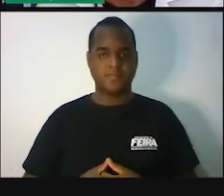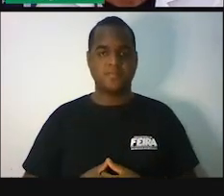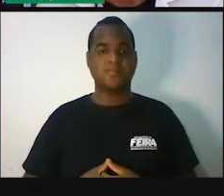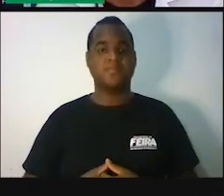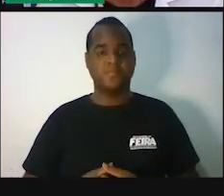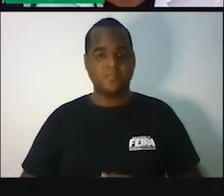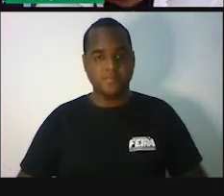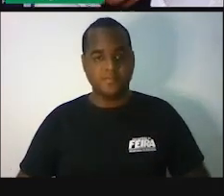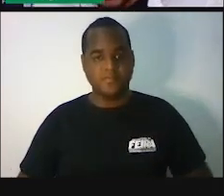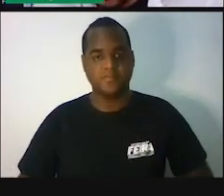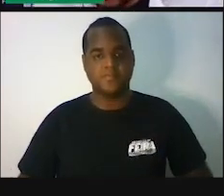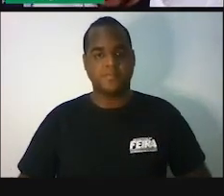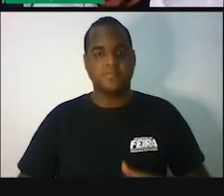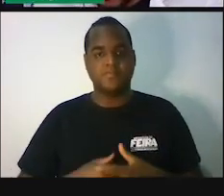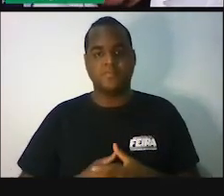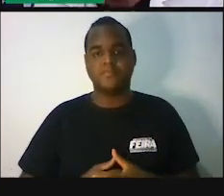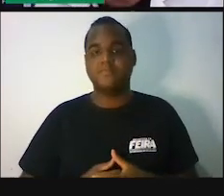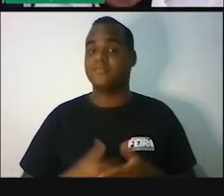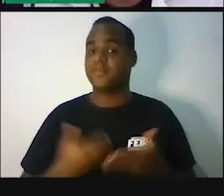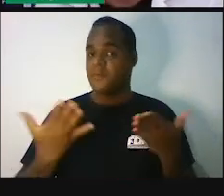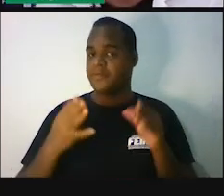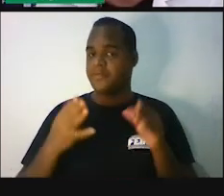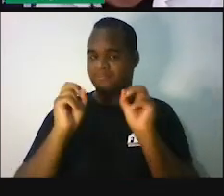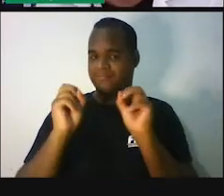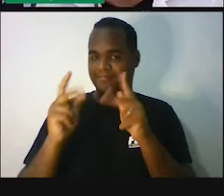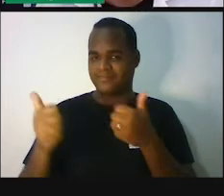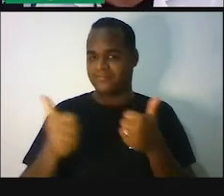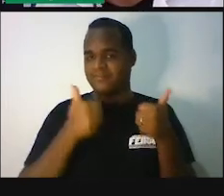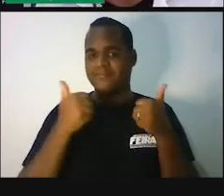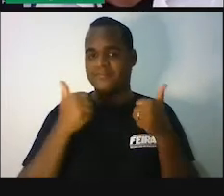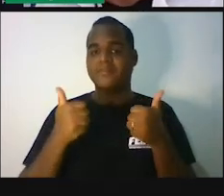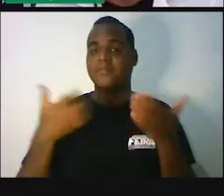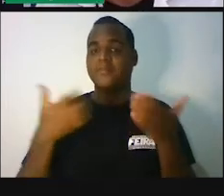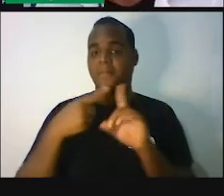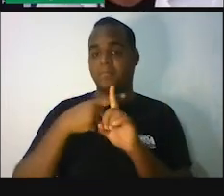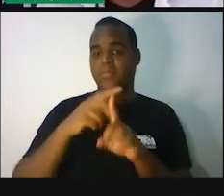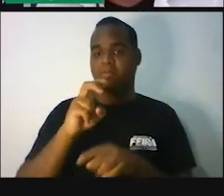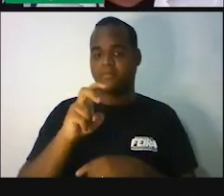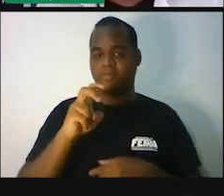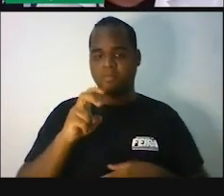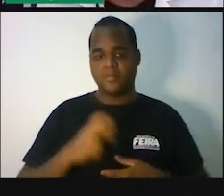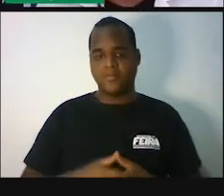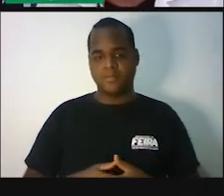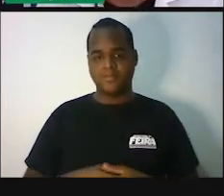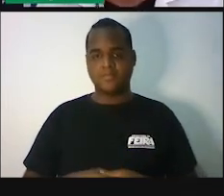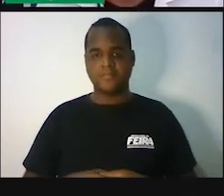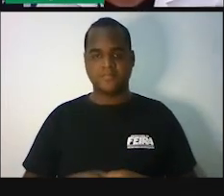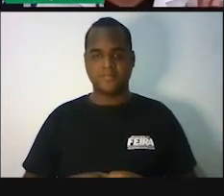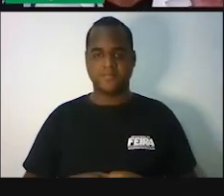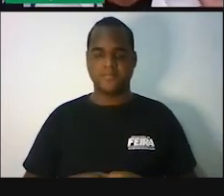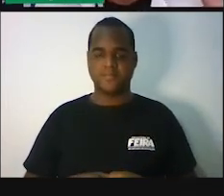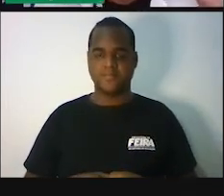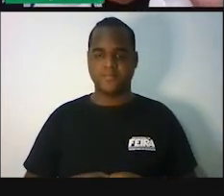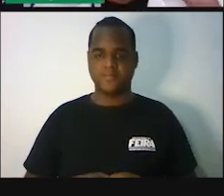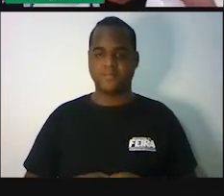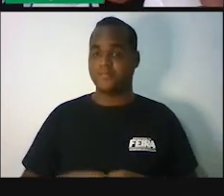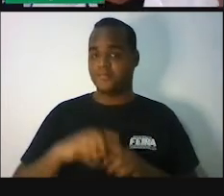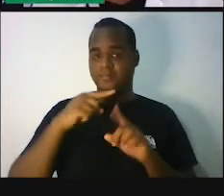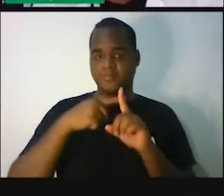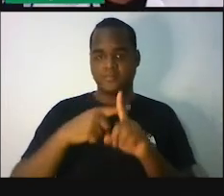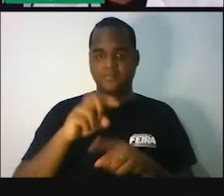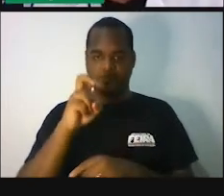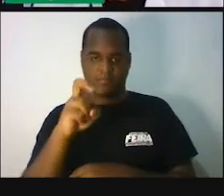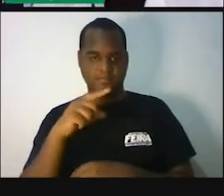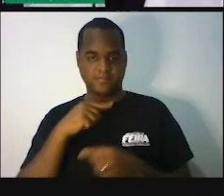Ó, aí agora aqui está tranquilo, hein? Mais 5. Esses 5 anos não é